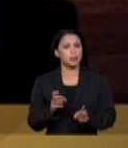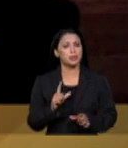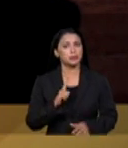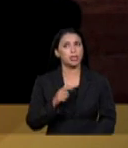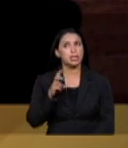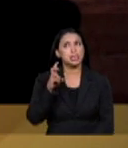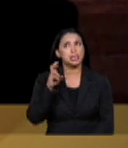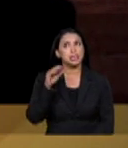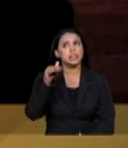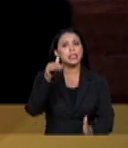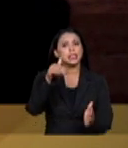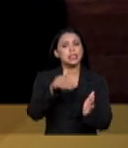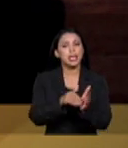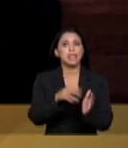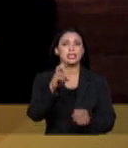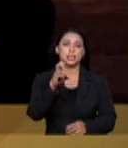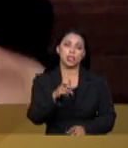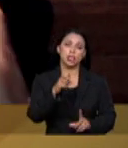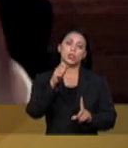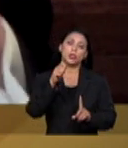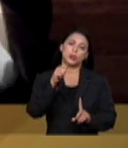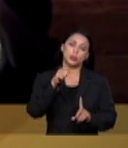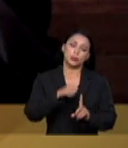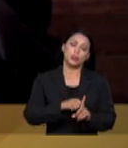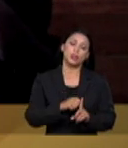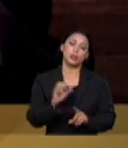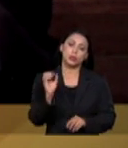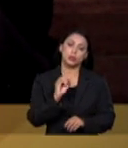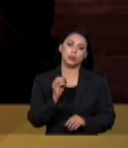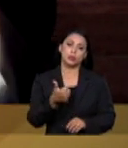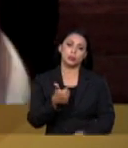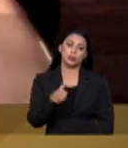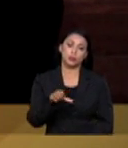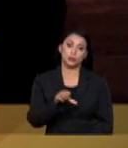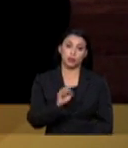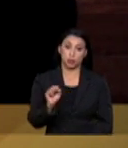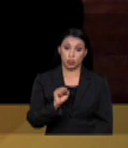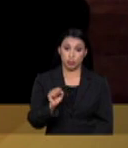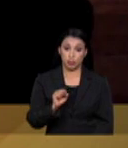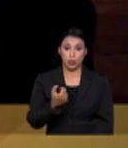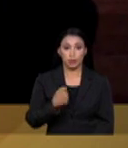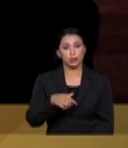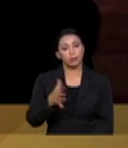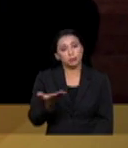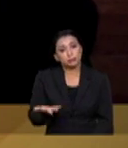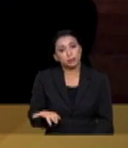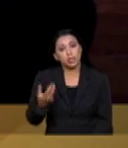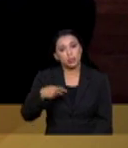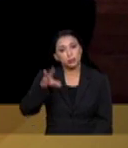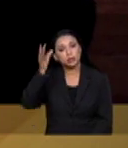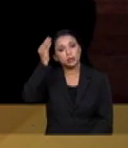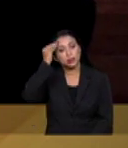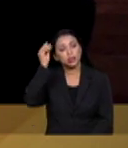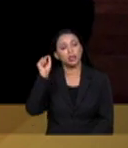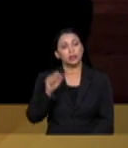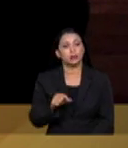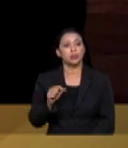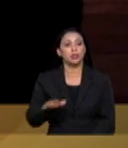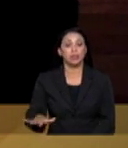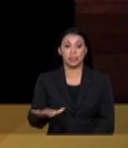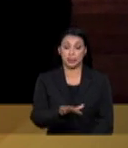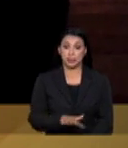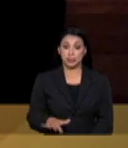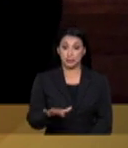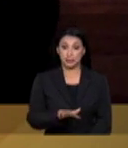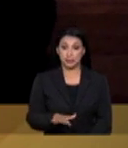até 5 de outubro de1988 entendo que é cabível nesse